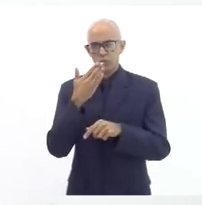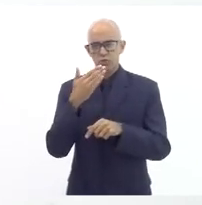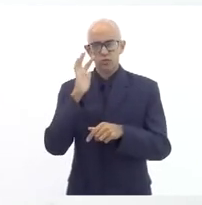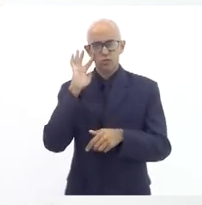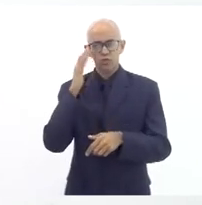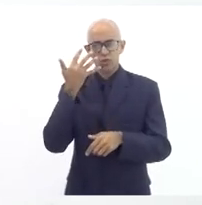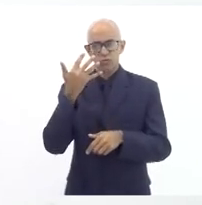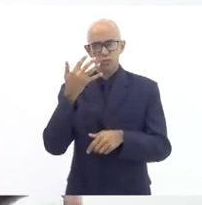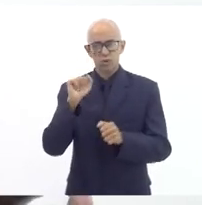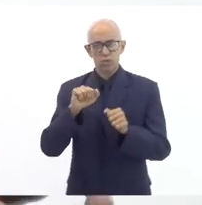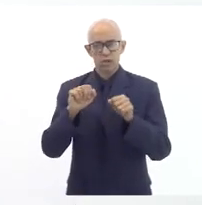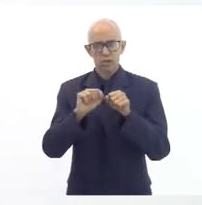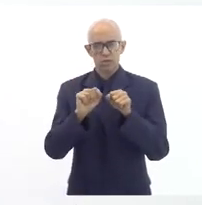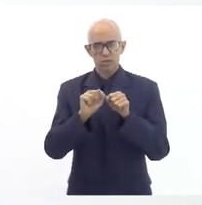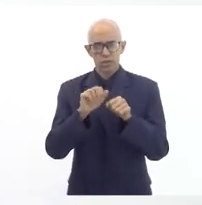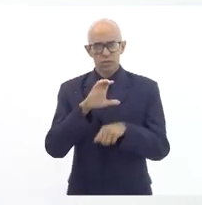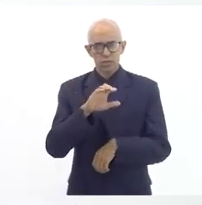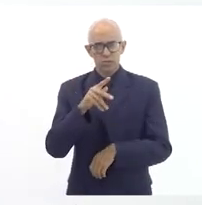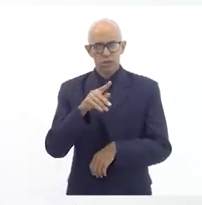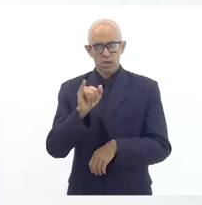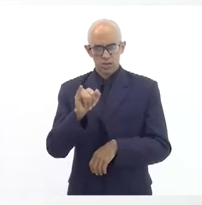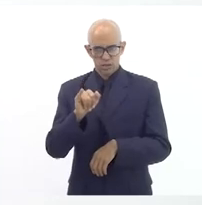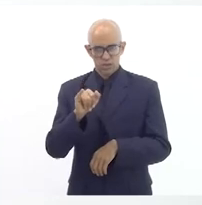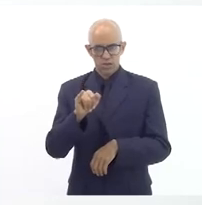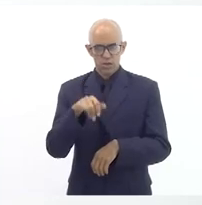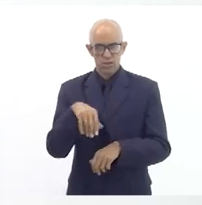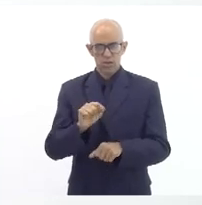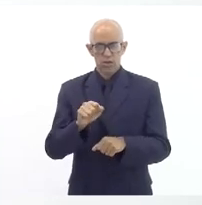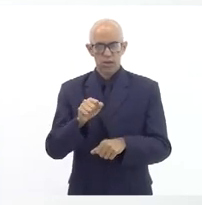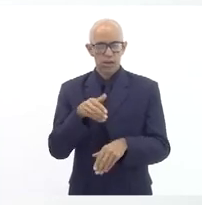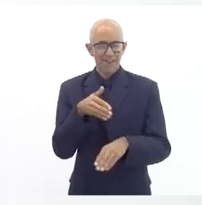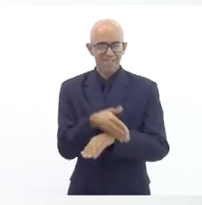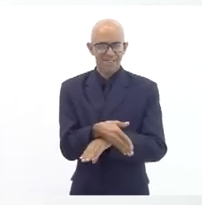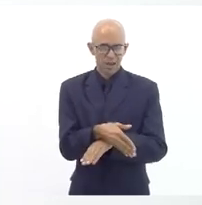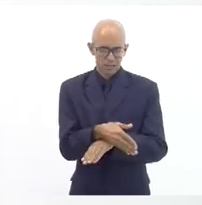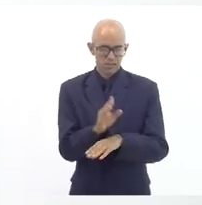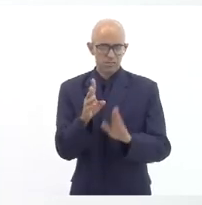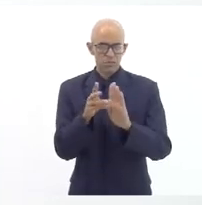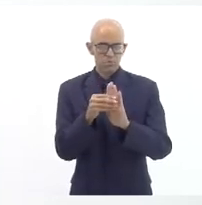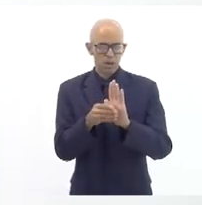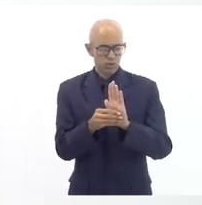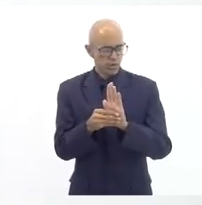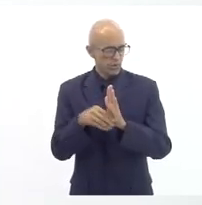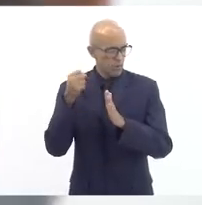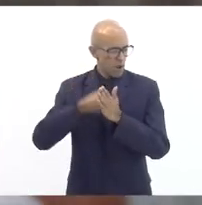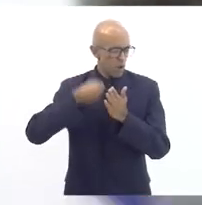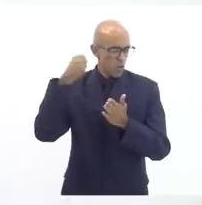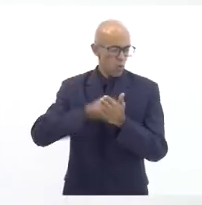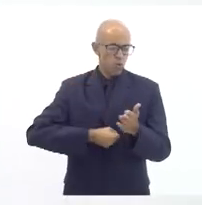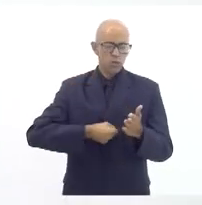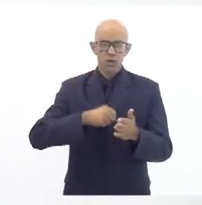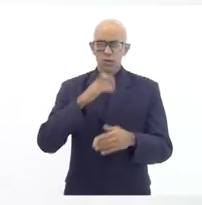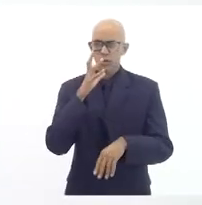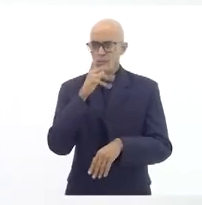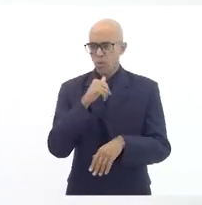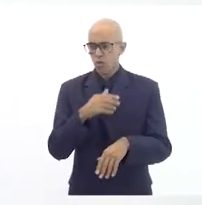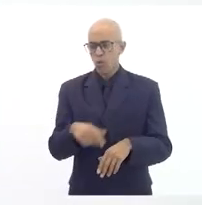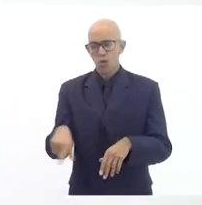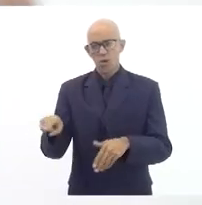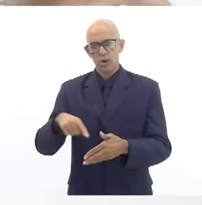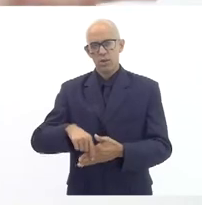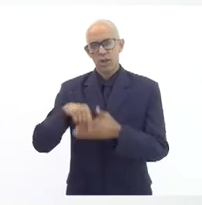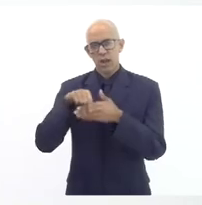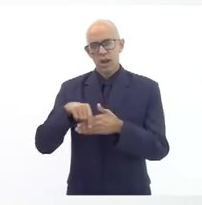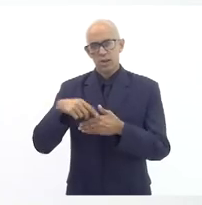para que essa CPI fosse efetivamente instalada entrasse em pauta. Foi uma luta árdua conduzida por Vossa Excelência.